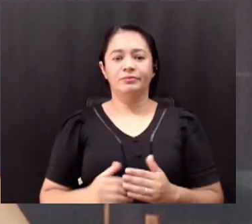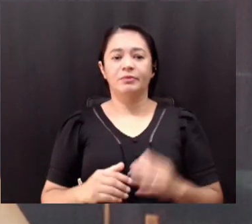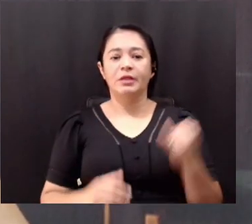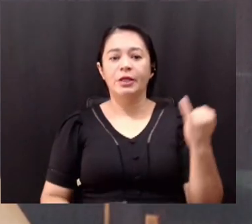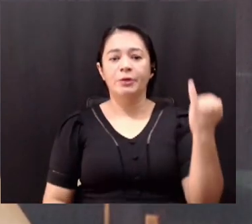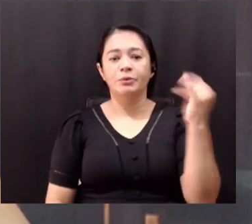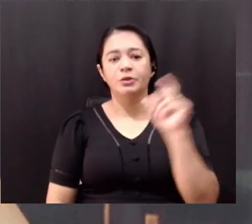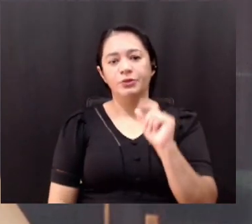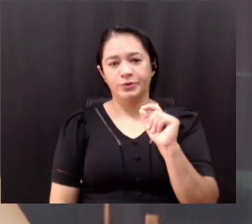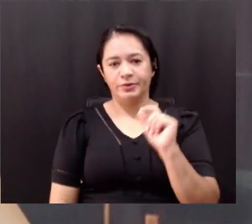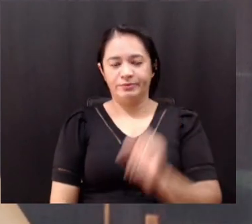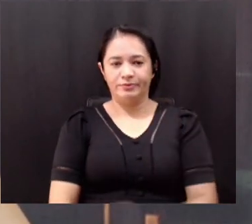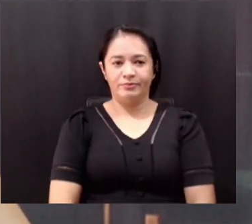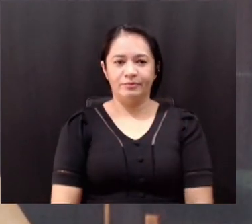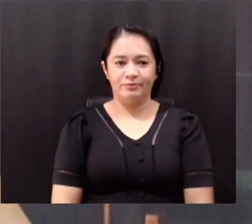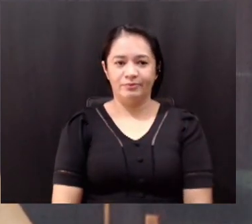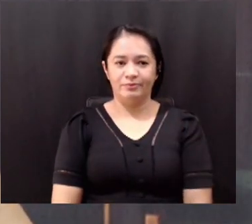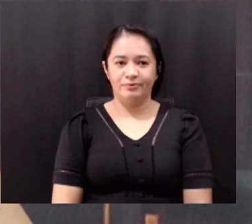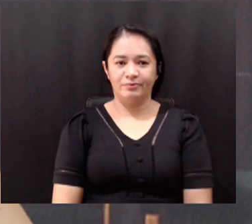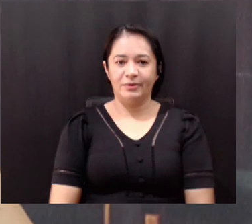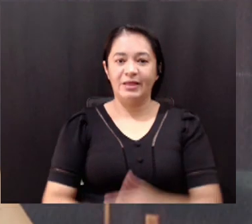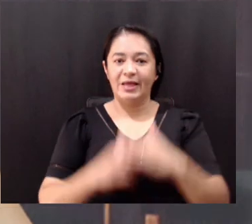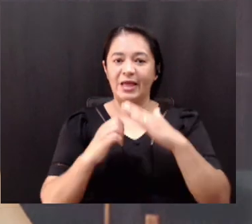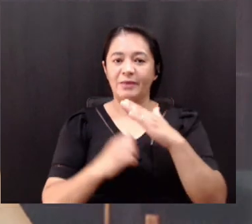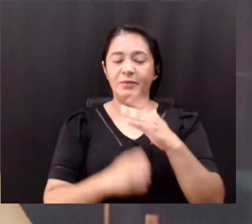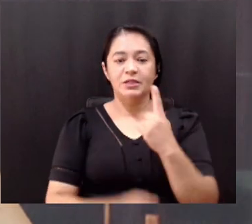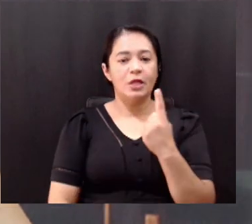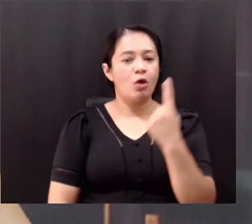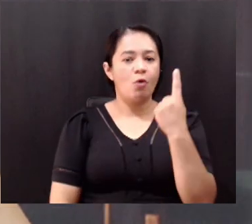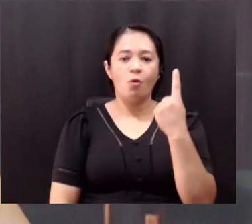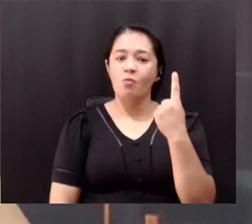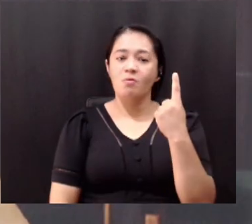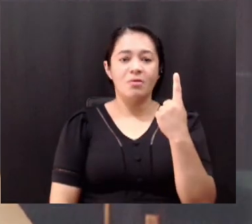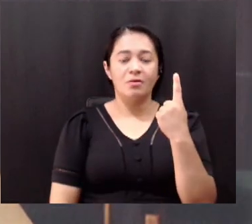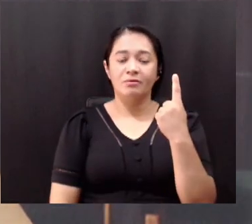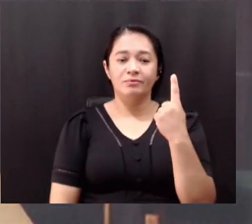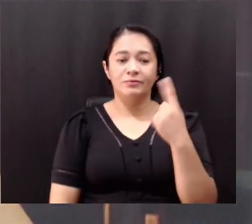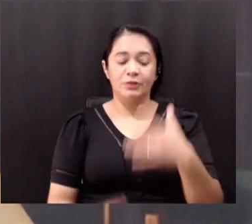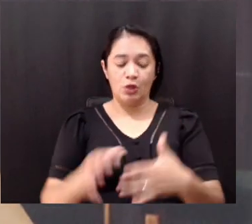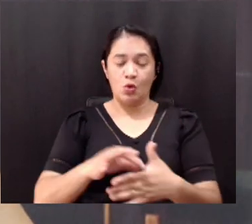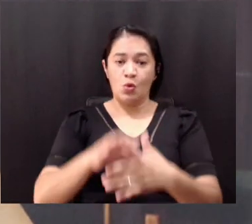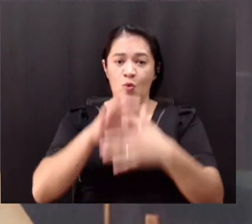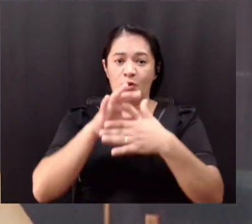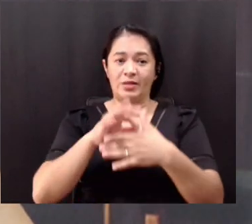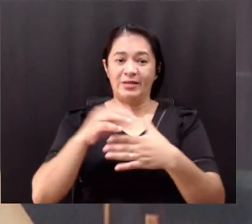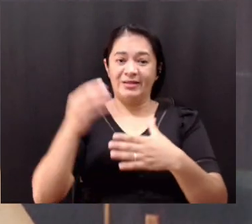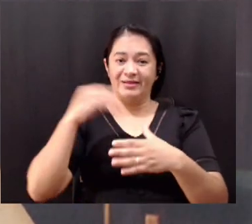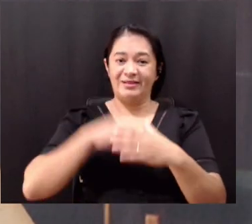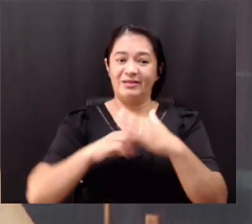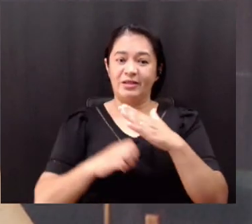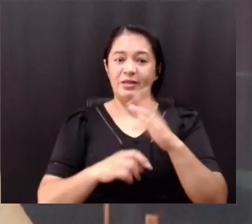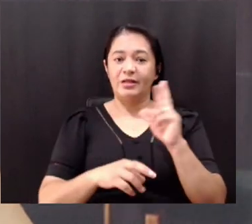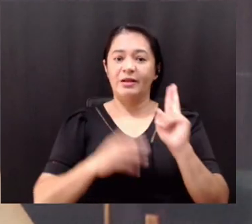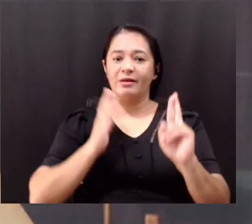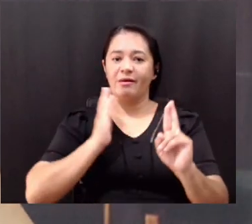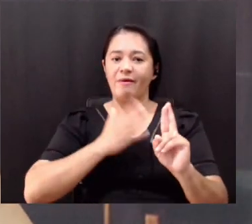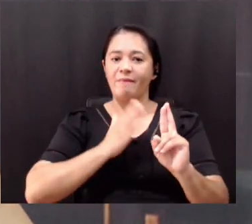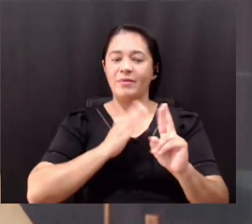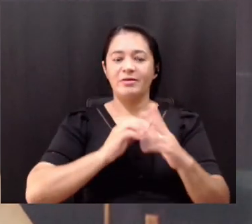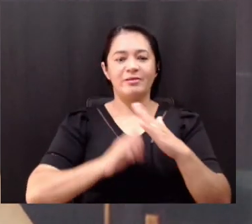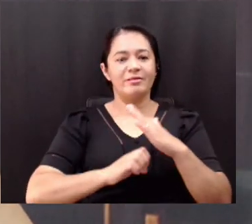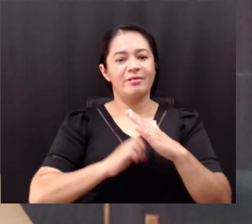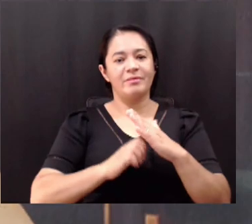A empresa é uma só. Os líderes que estão ali na empresa, eles representam a empresa. Então, quando eu